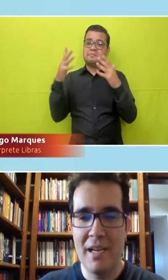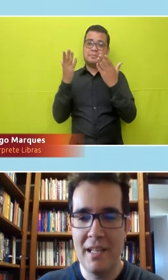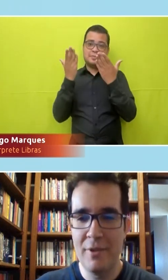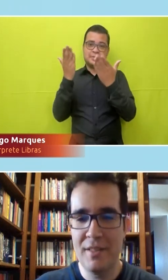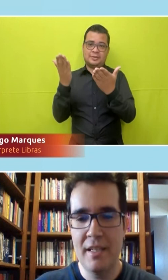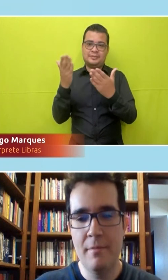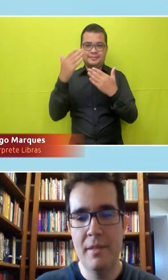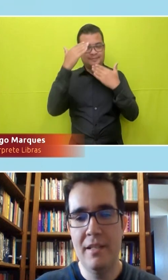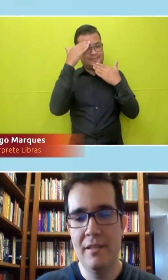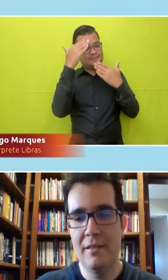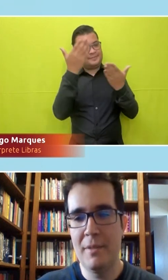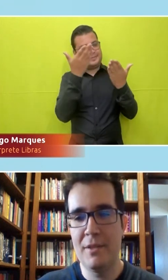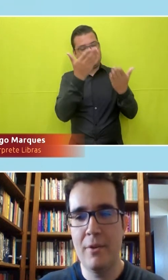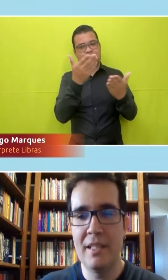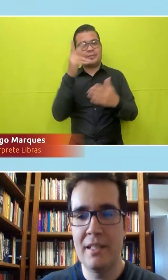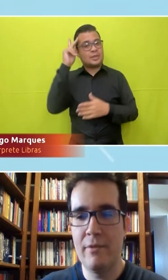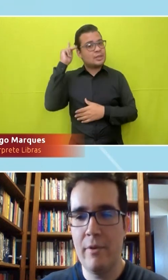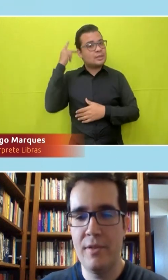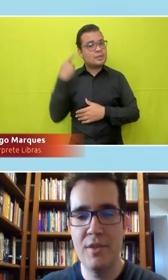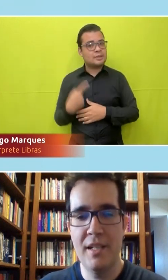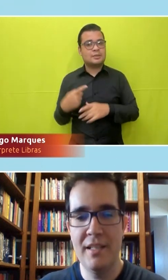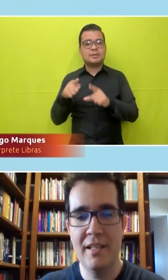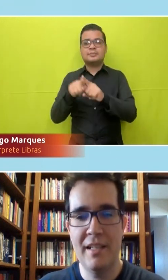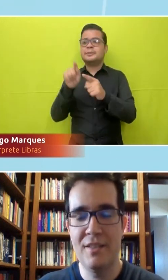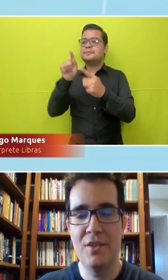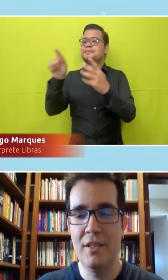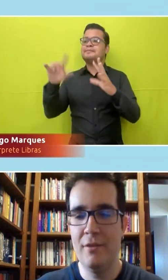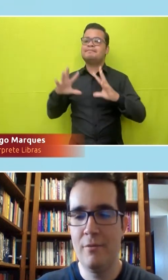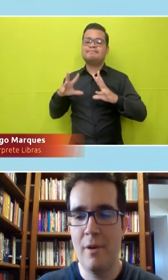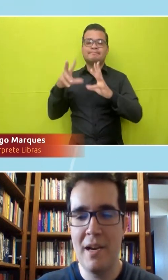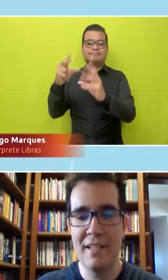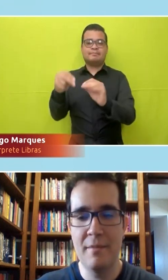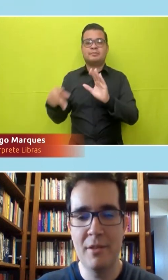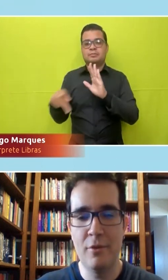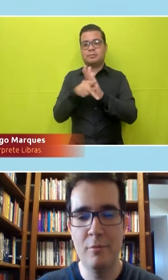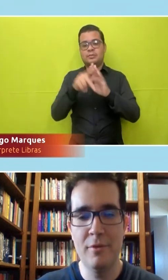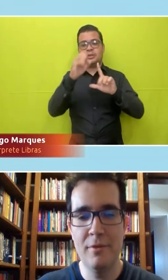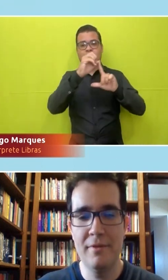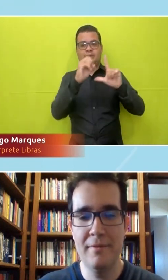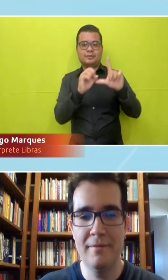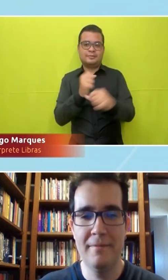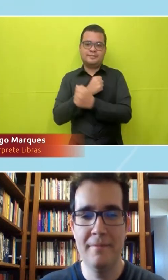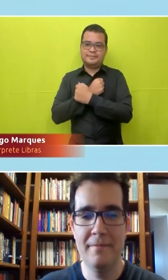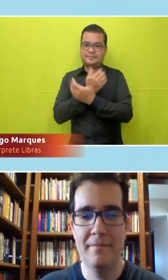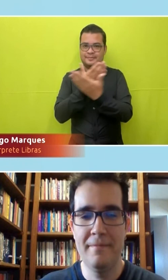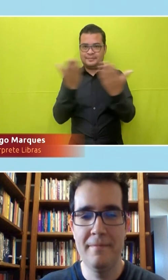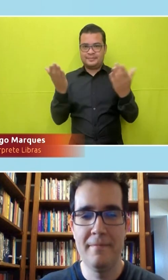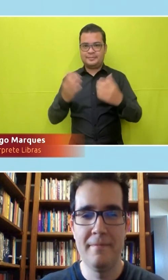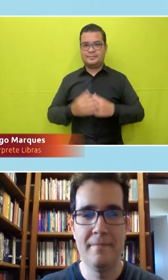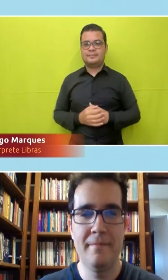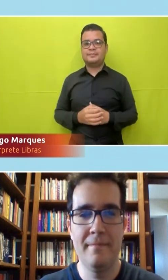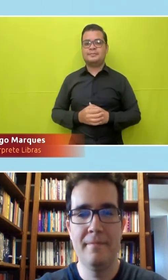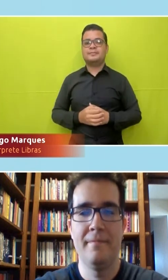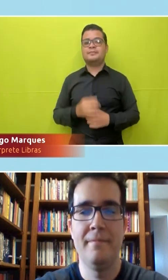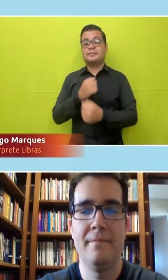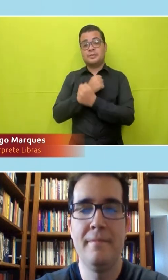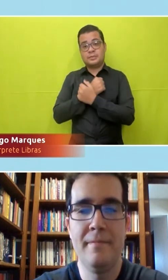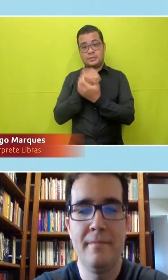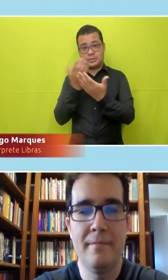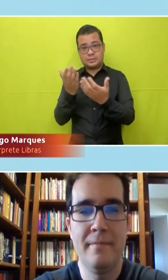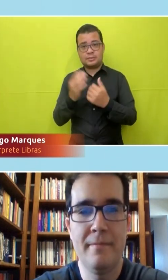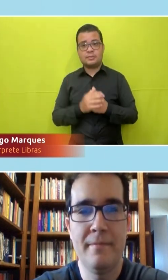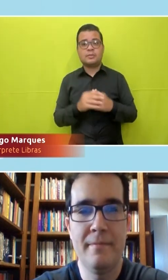Tá, obrigado você, Camila, o pessoal aí da TV UFG, quem está assistindo. Um abraço aí para todo mundo. Abraços. E